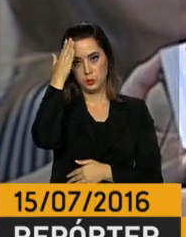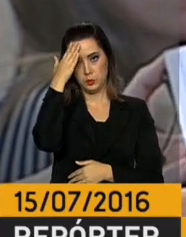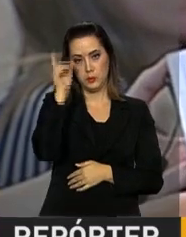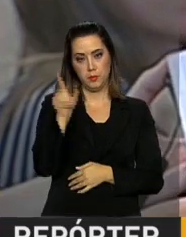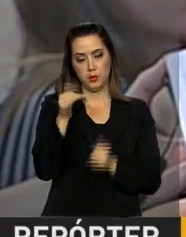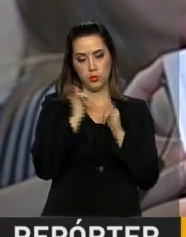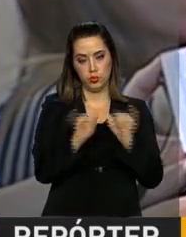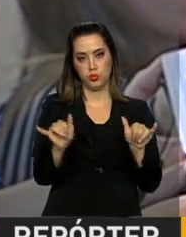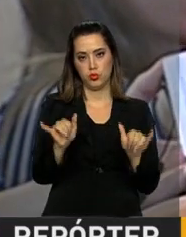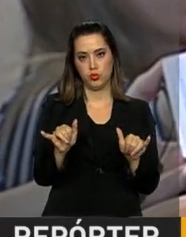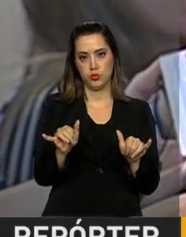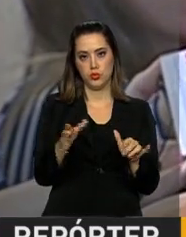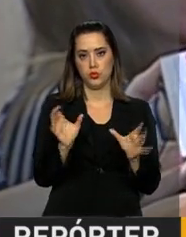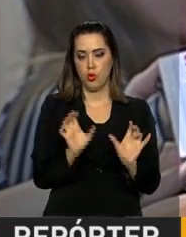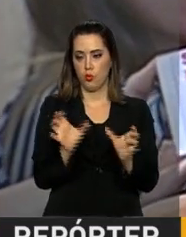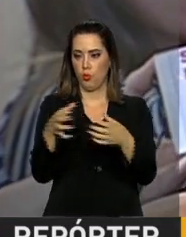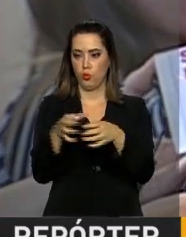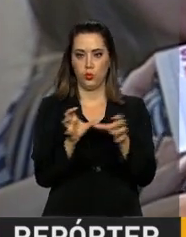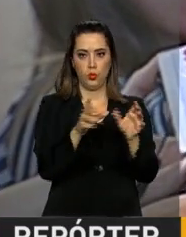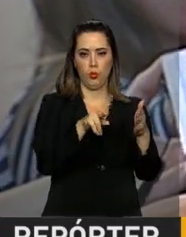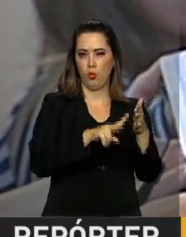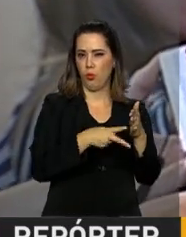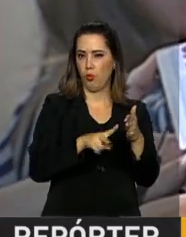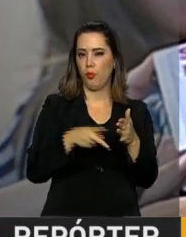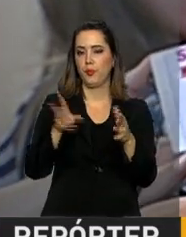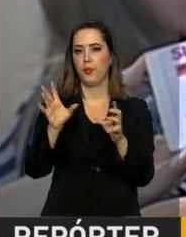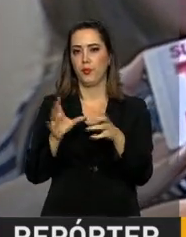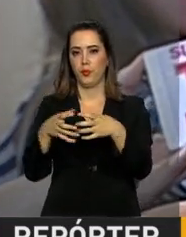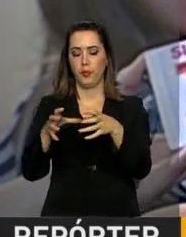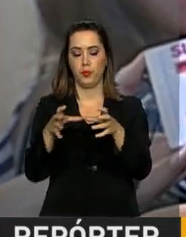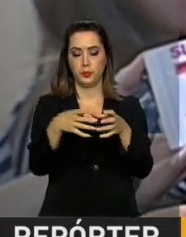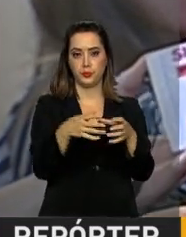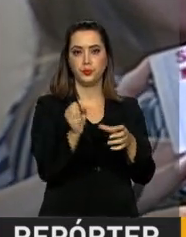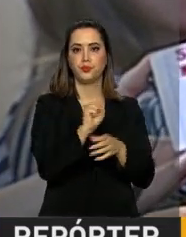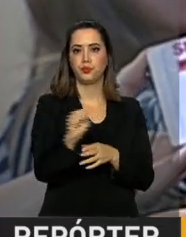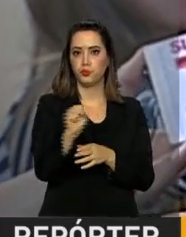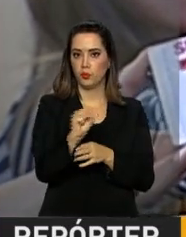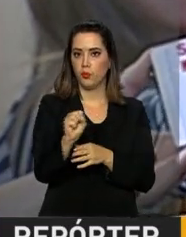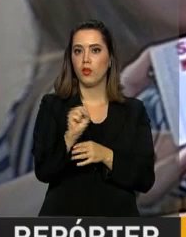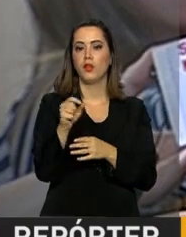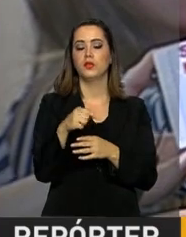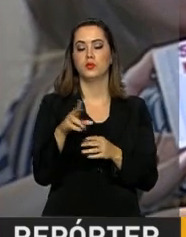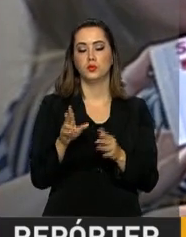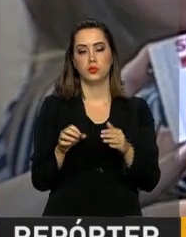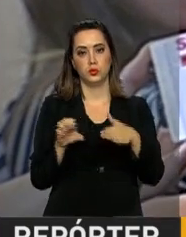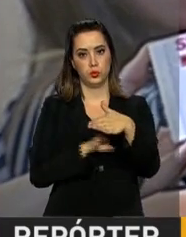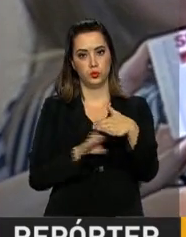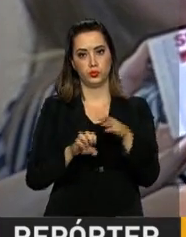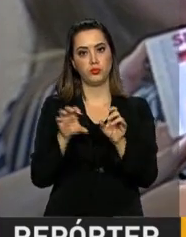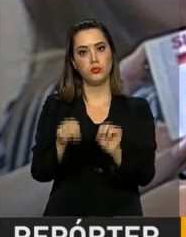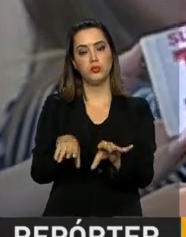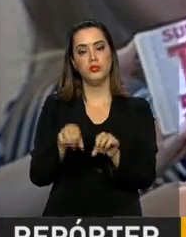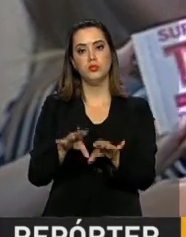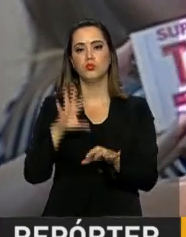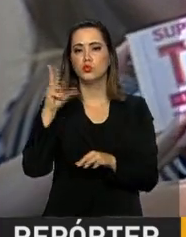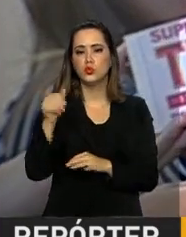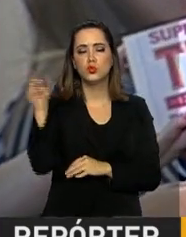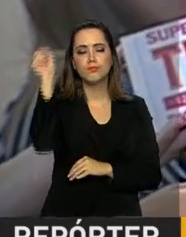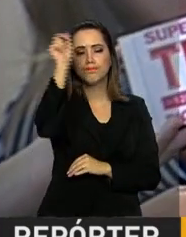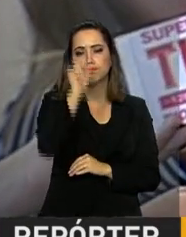as associações que representam as faculdades e universidades privadas de todo o país e